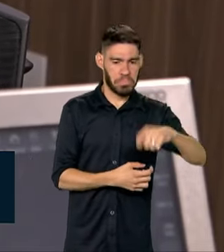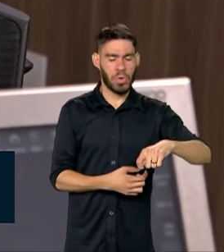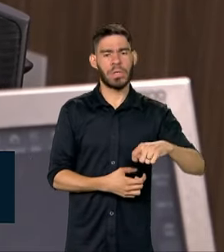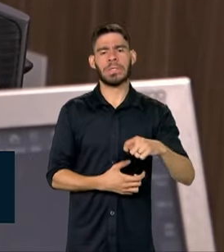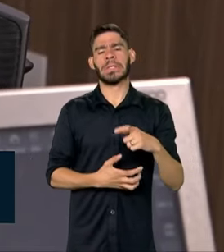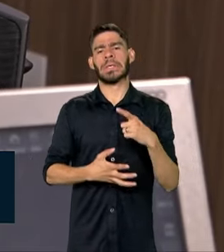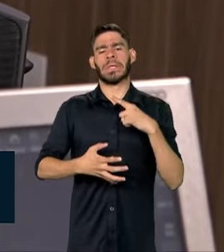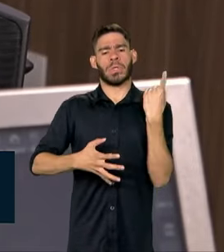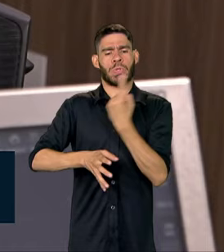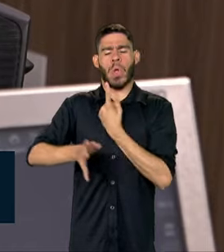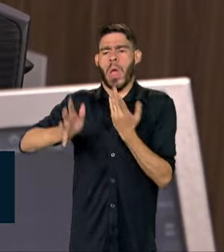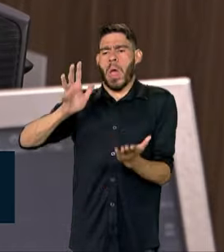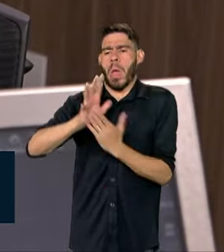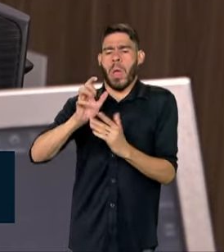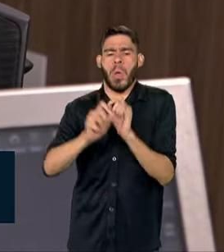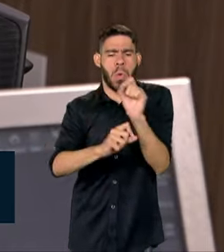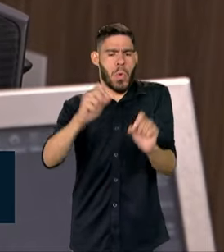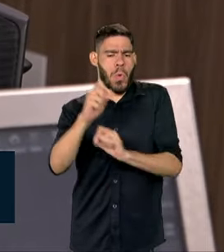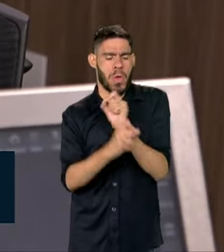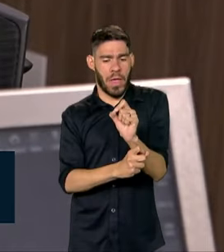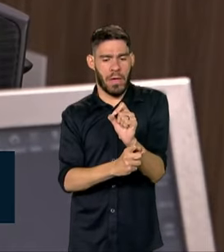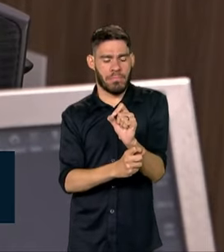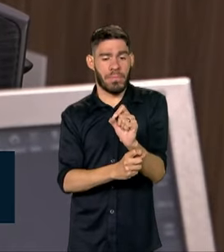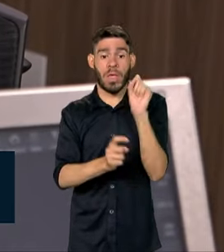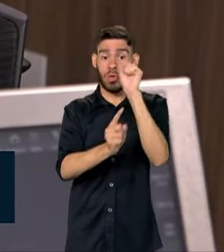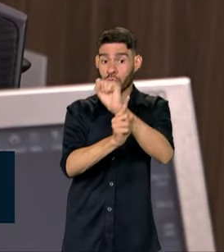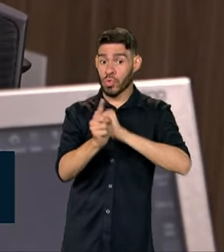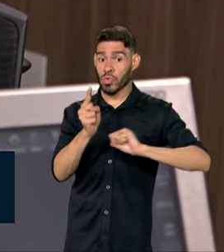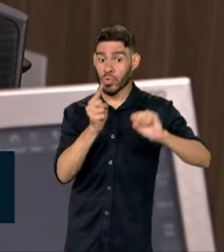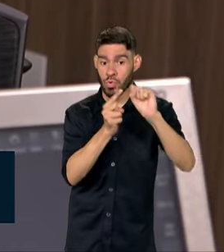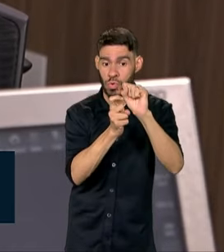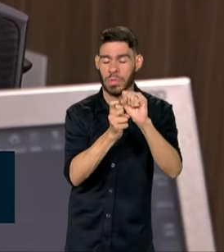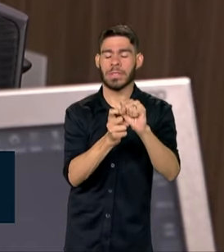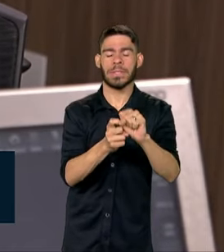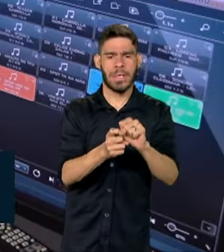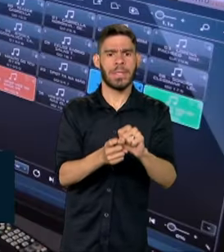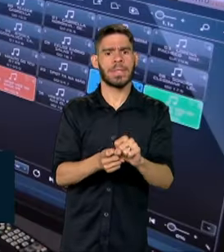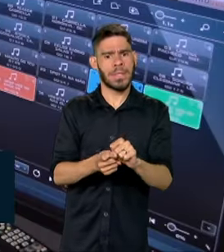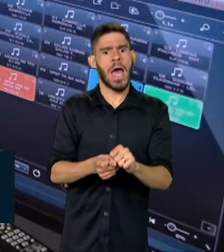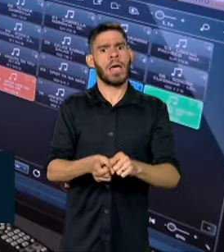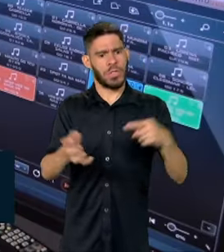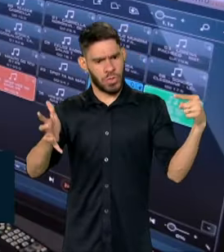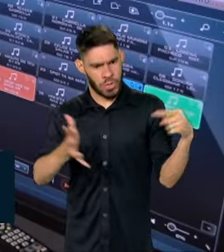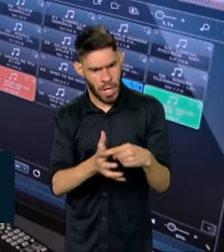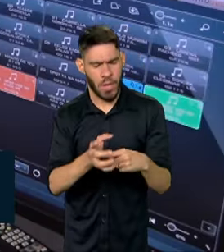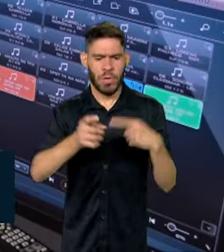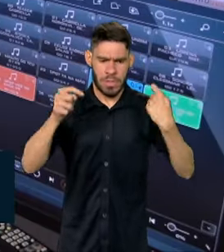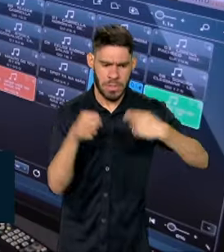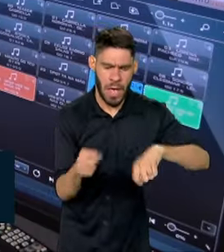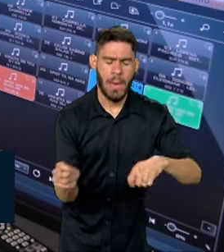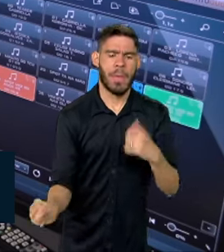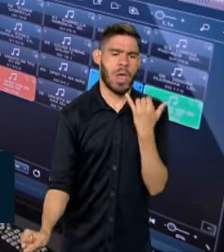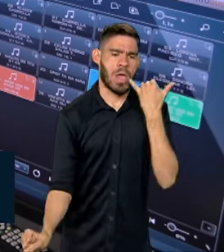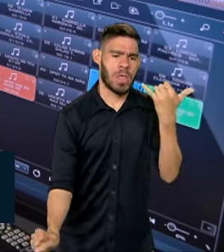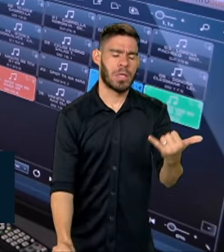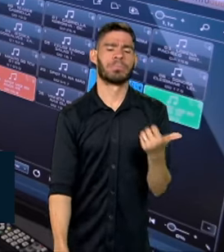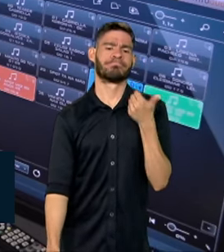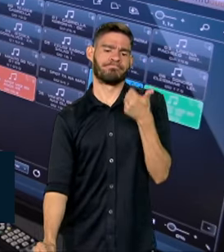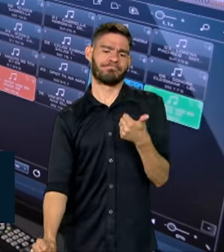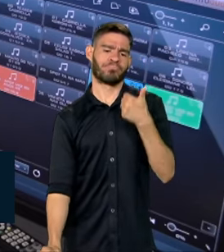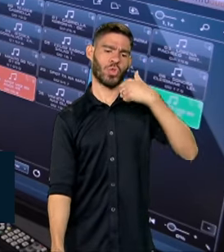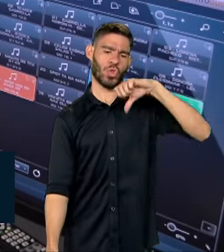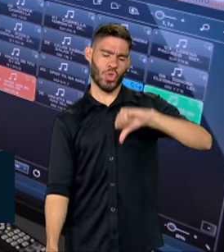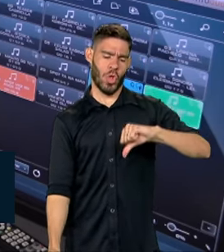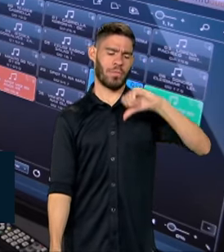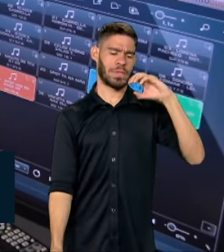estamos propondo é que a sociedade, de fato, comece a se meter, né? Se você faz uma ligação para o 90, se